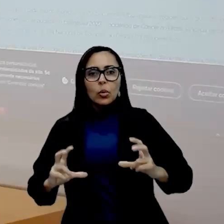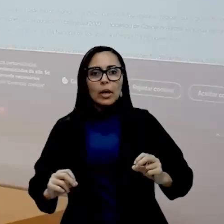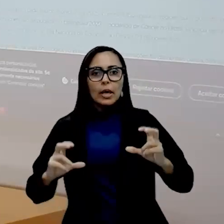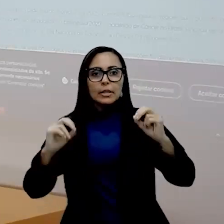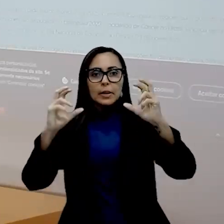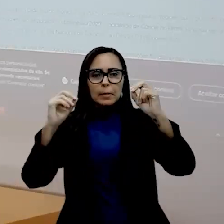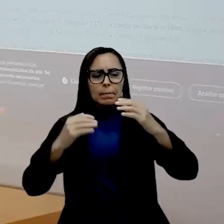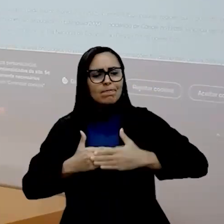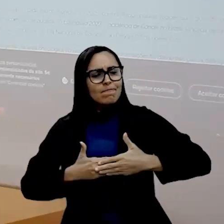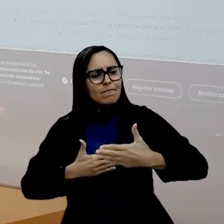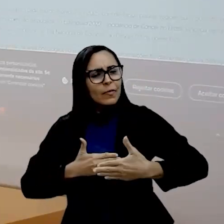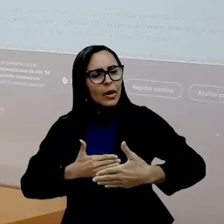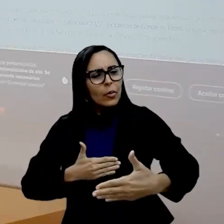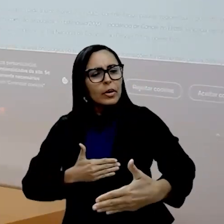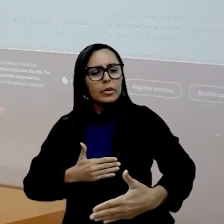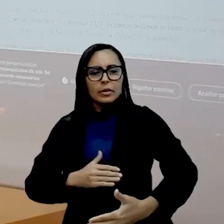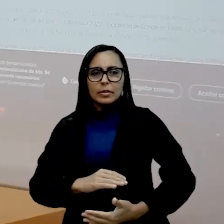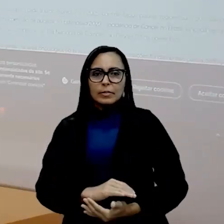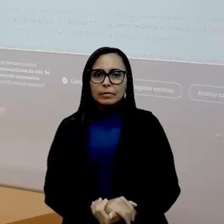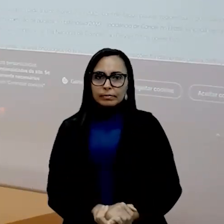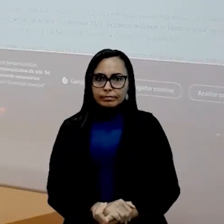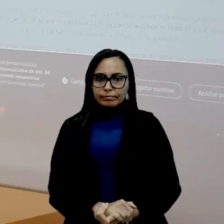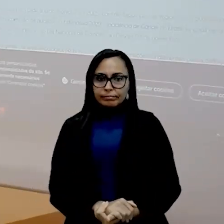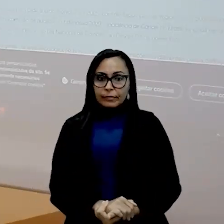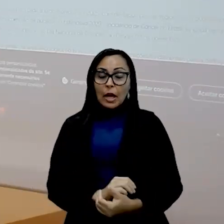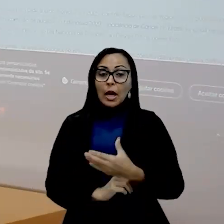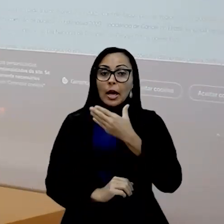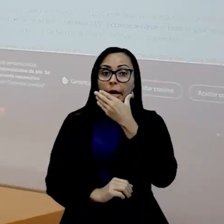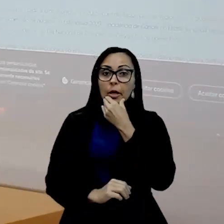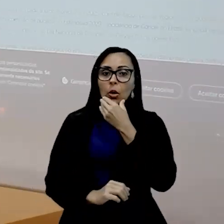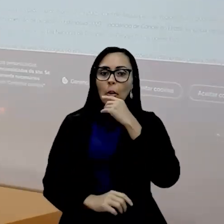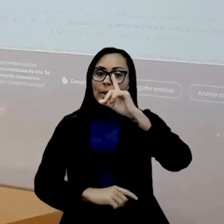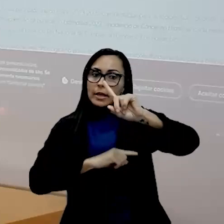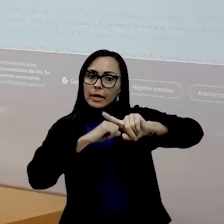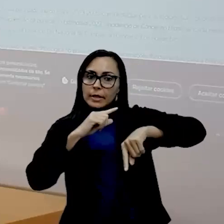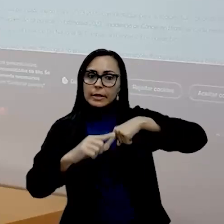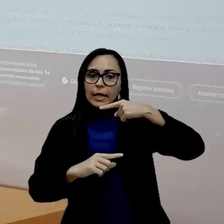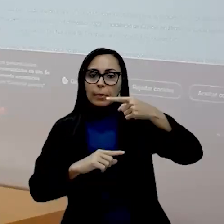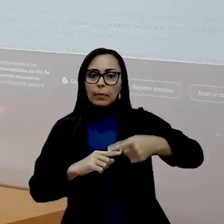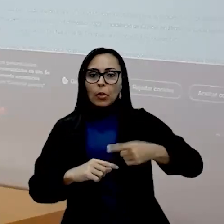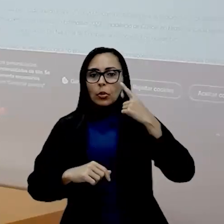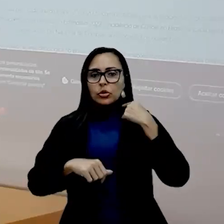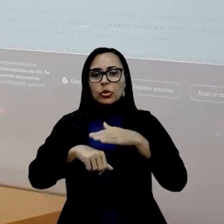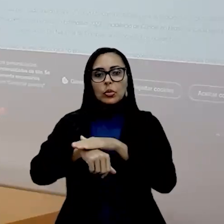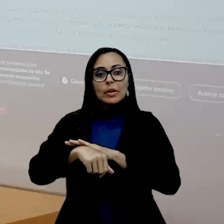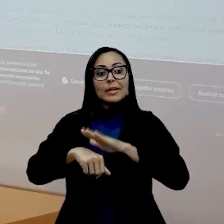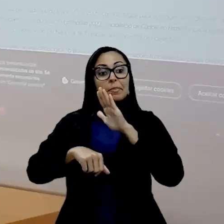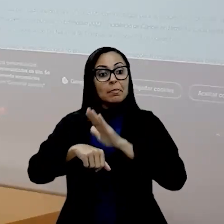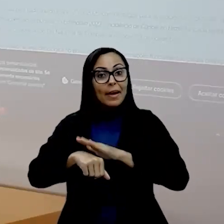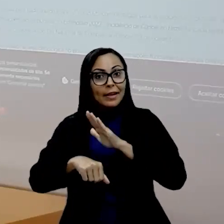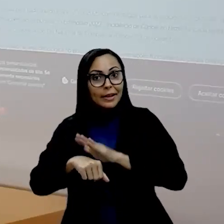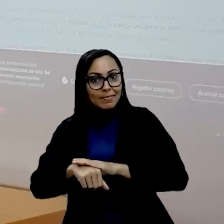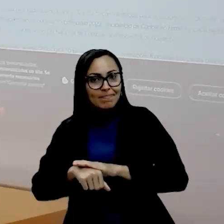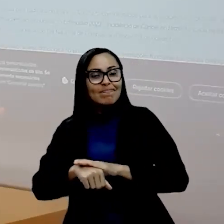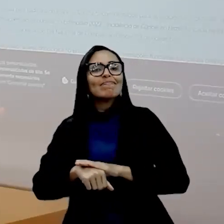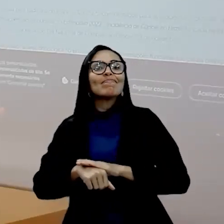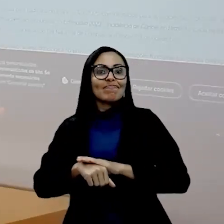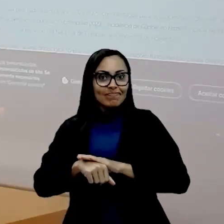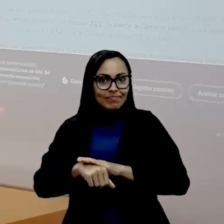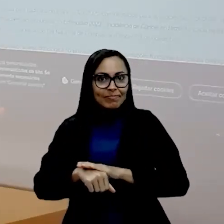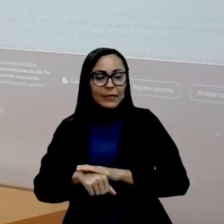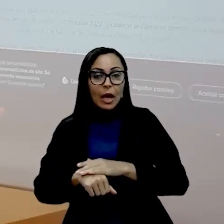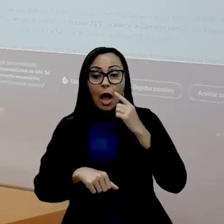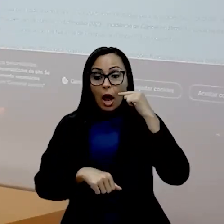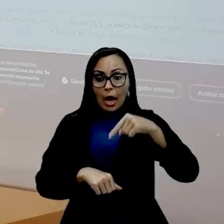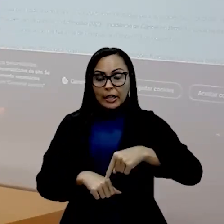frequente em homens depois dos tumores de pele não melanoma. Né? A gente aqui no Nordeste,